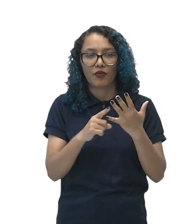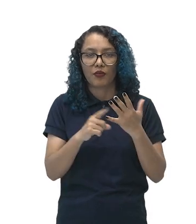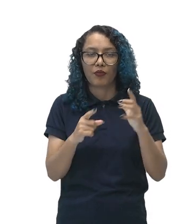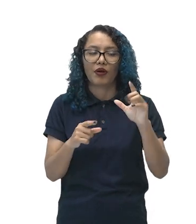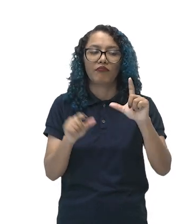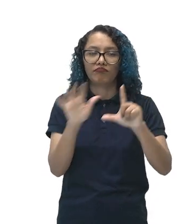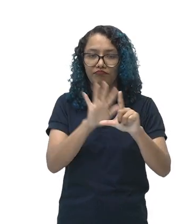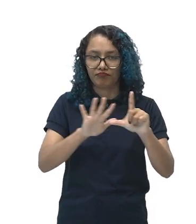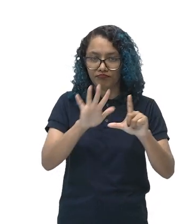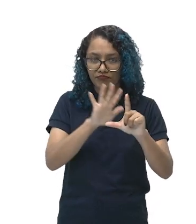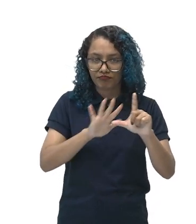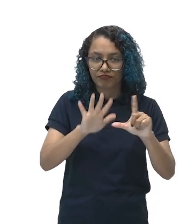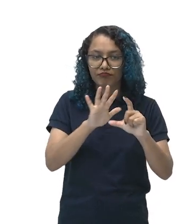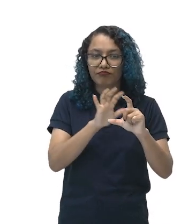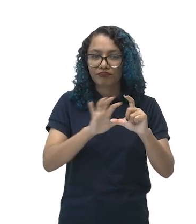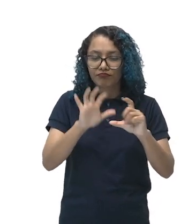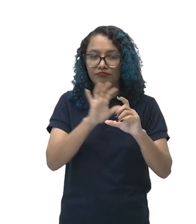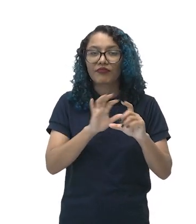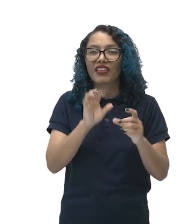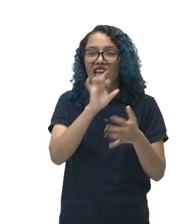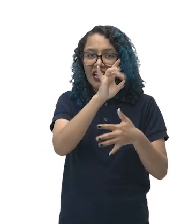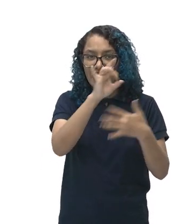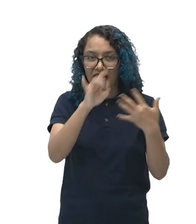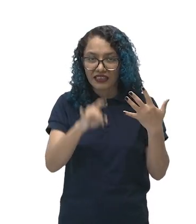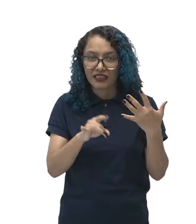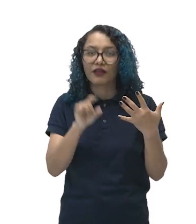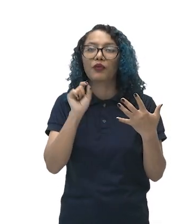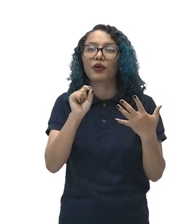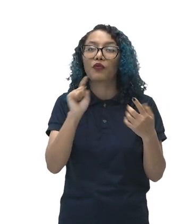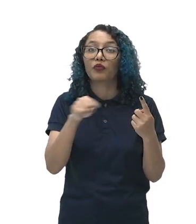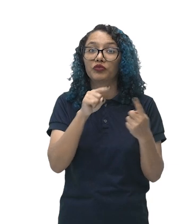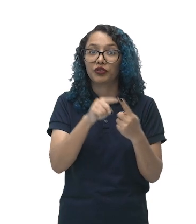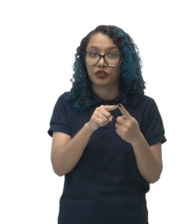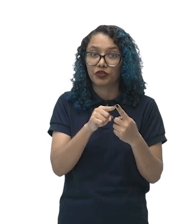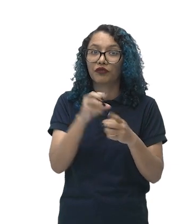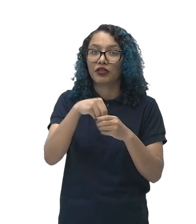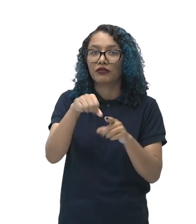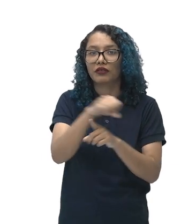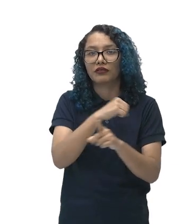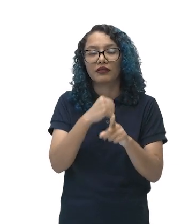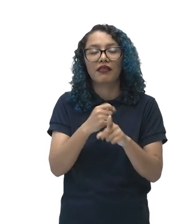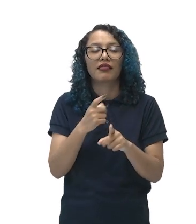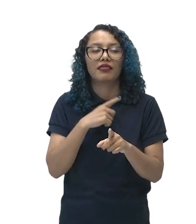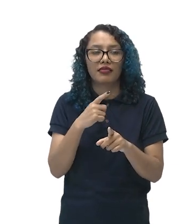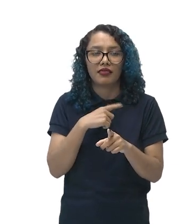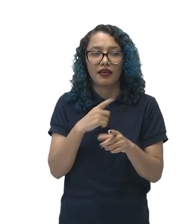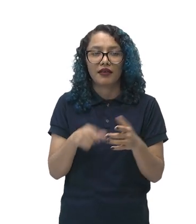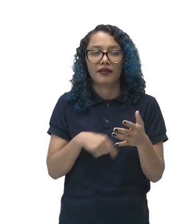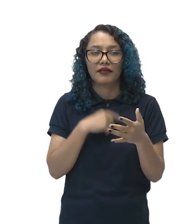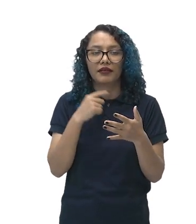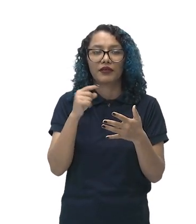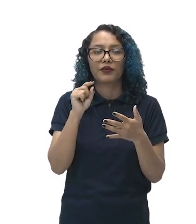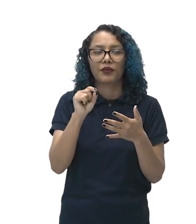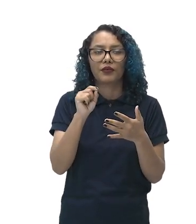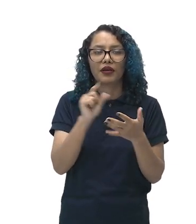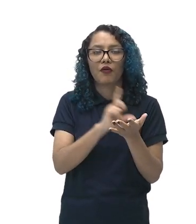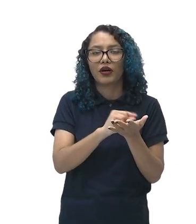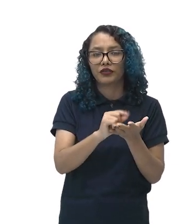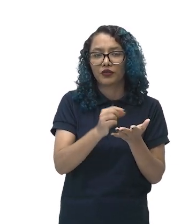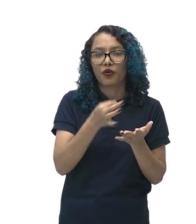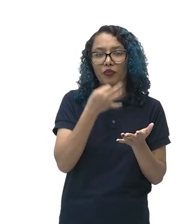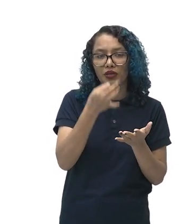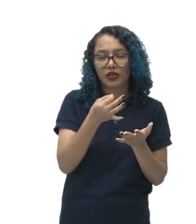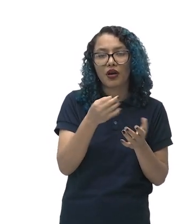desses gêneros tem a sua função social específica, né? O artigo de opinião é a opinião sobre o fato, assim como o